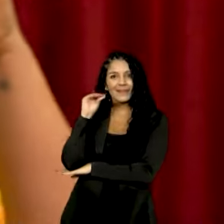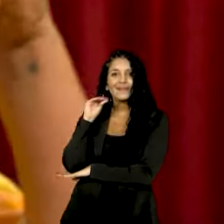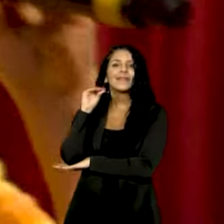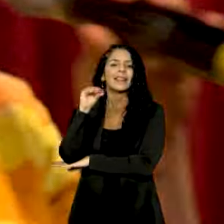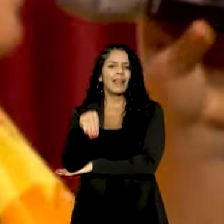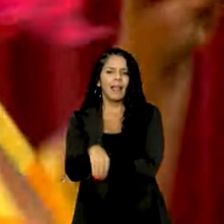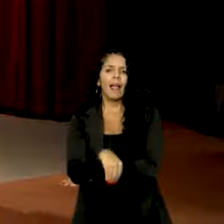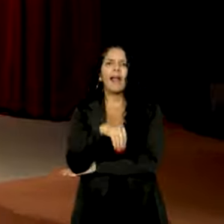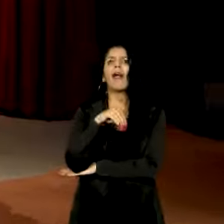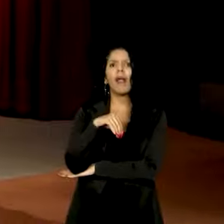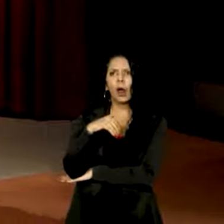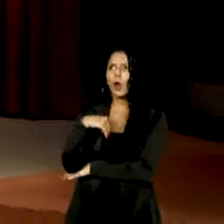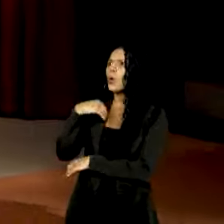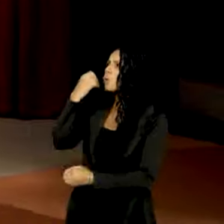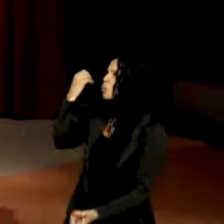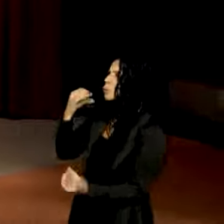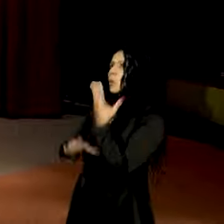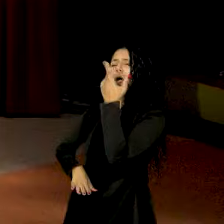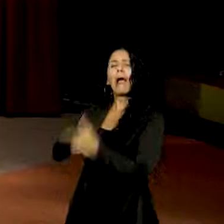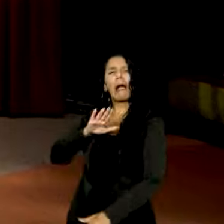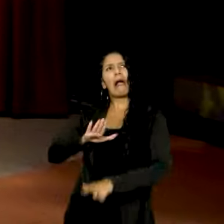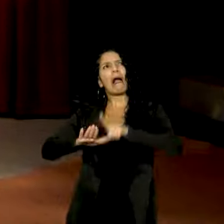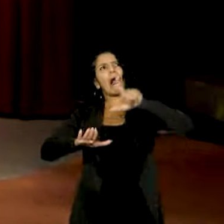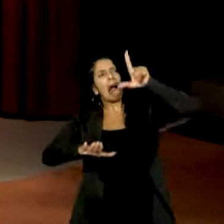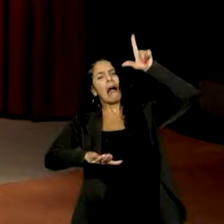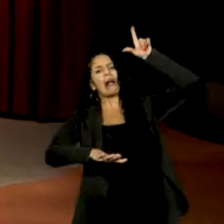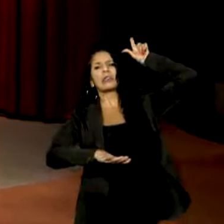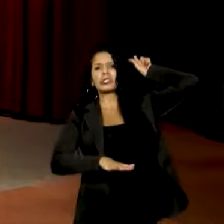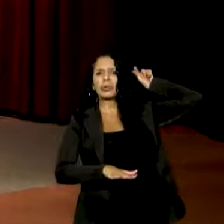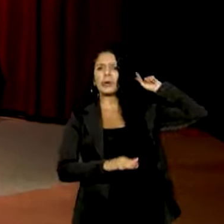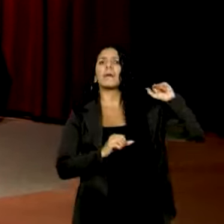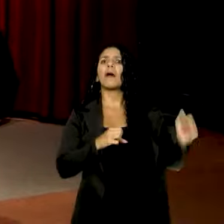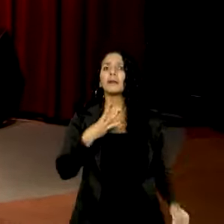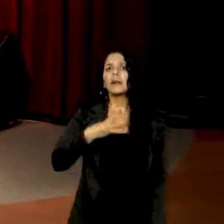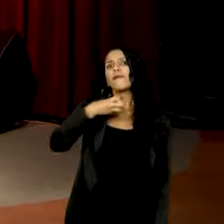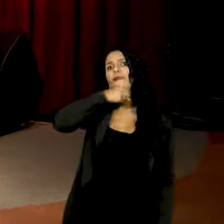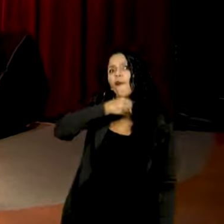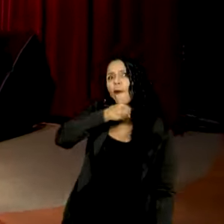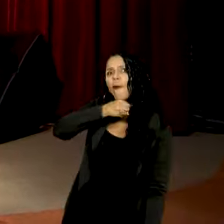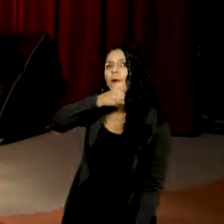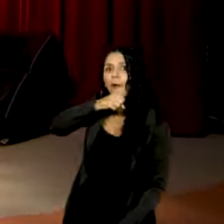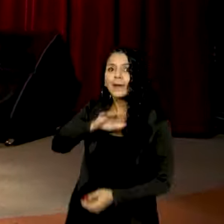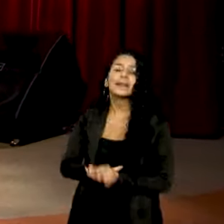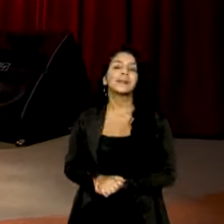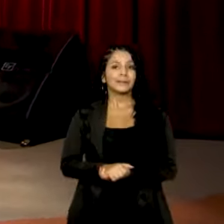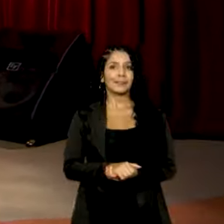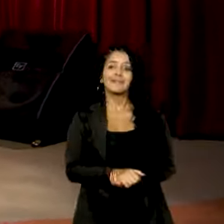Dinossauro veio muito antes do meu tatataravô.